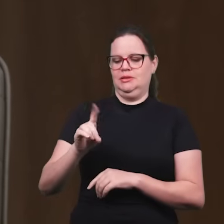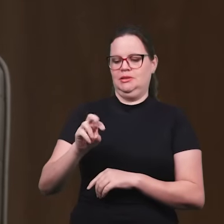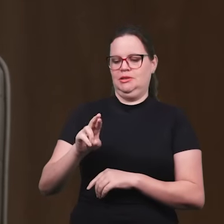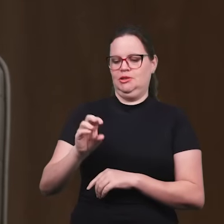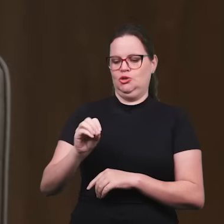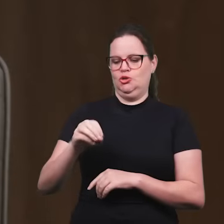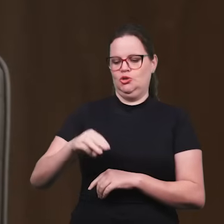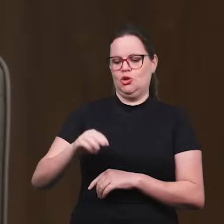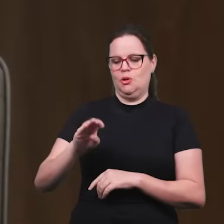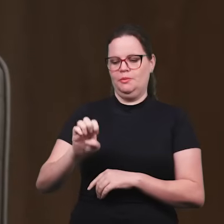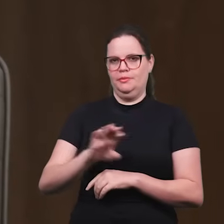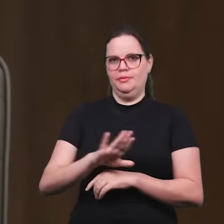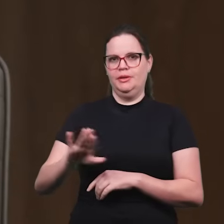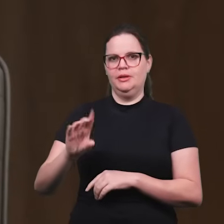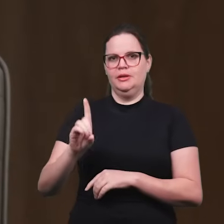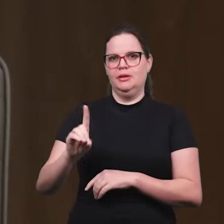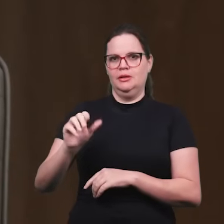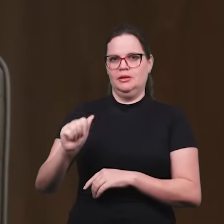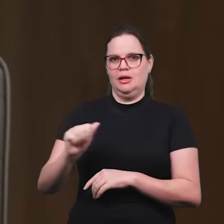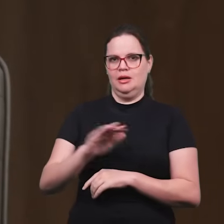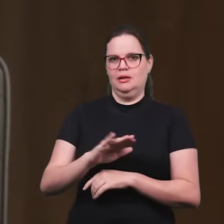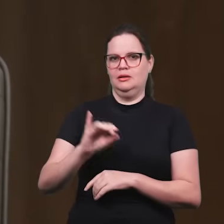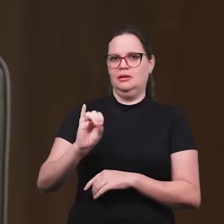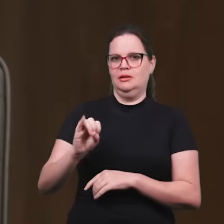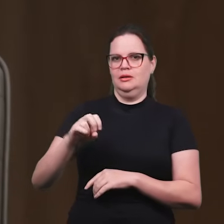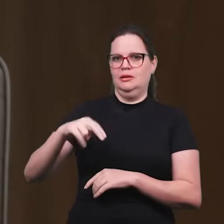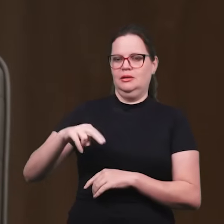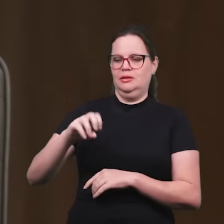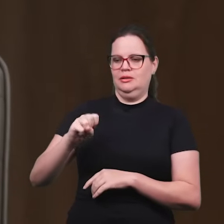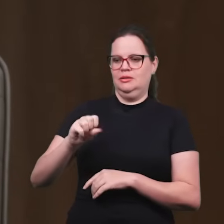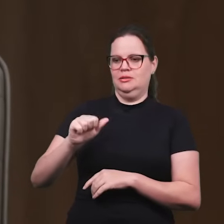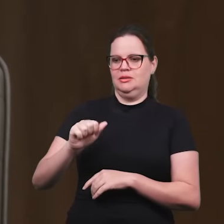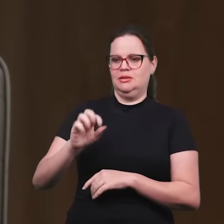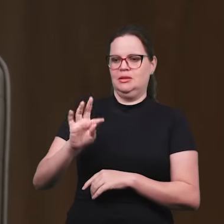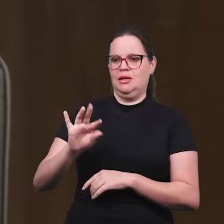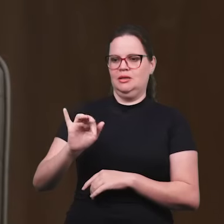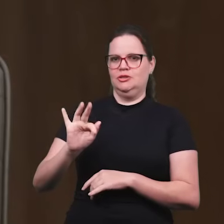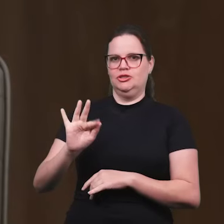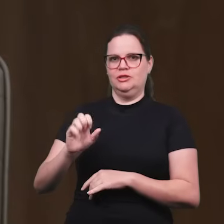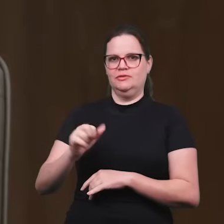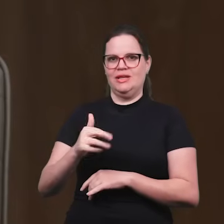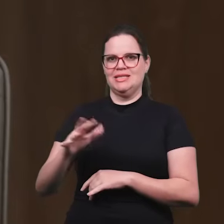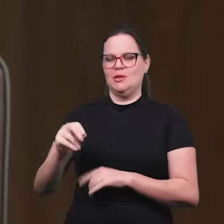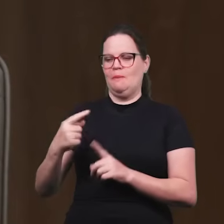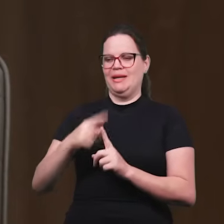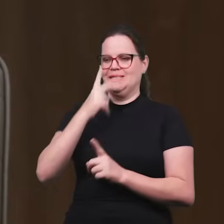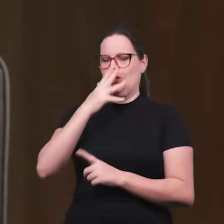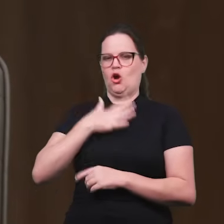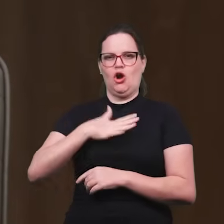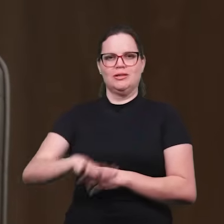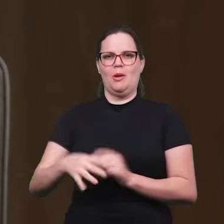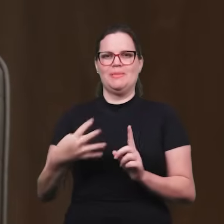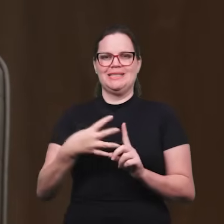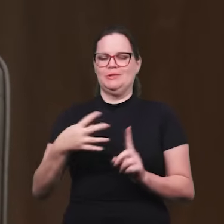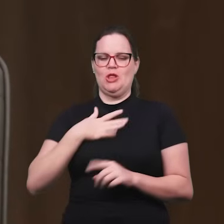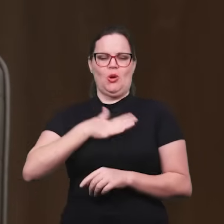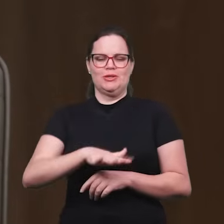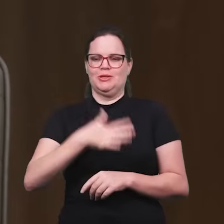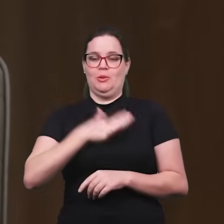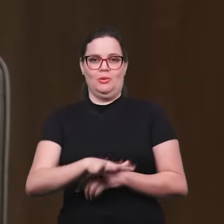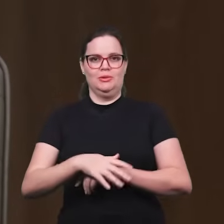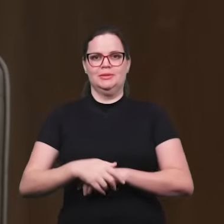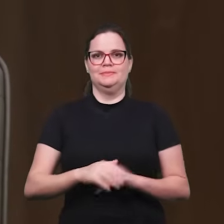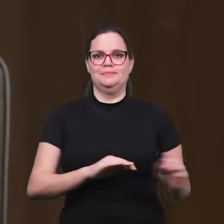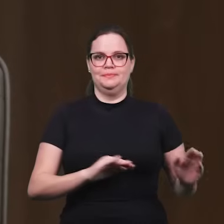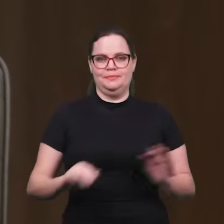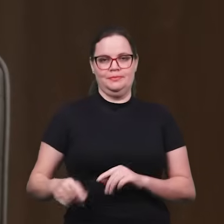insatisfação ou descontentamento pessoal. Aquela mulher, porque o Senhor Jesus vai falar assim com